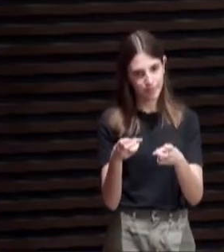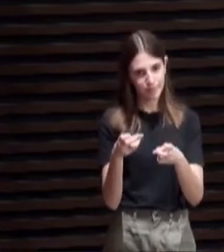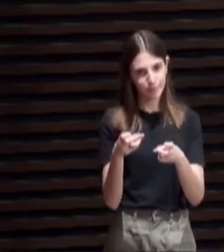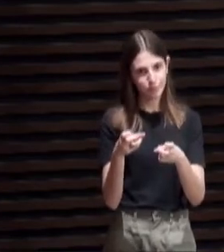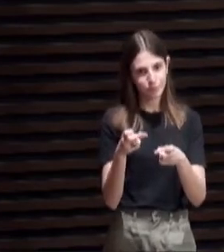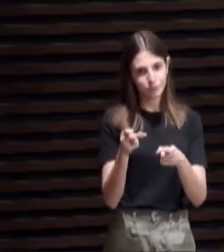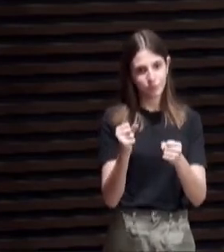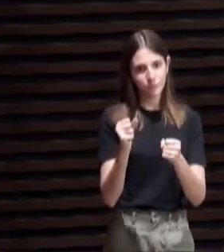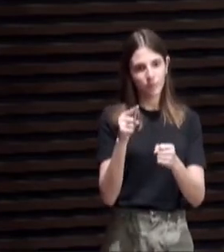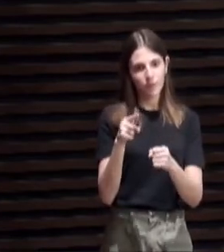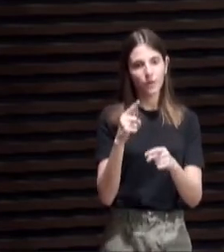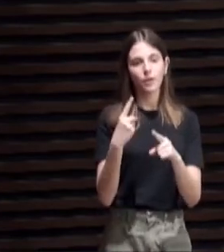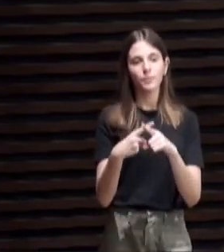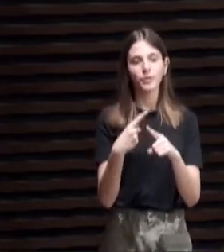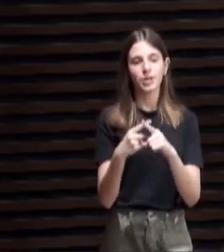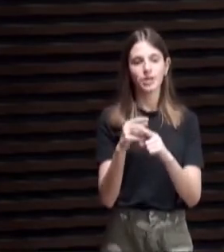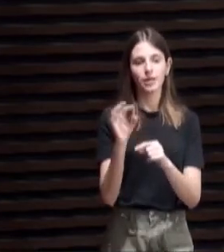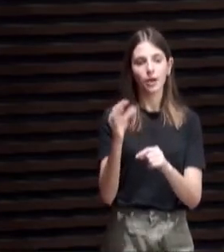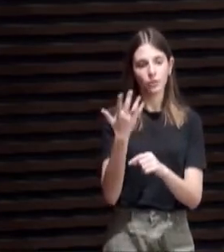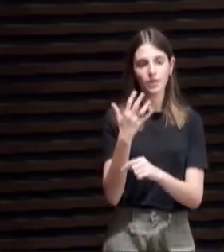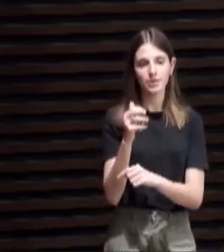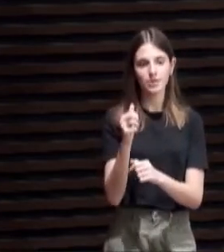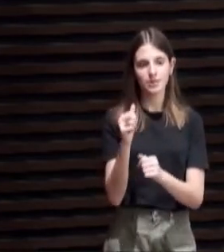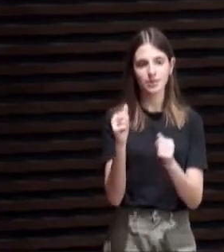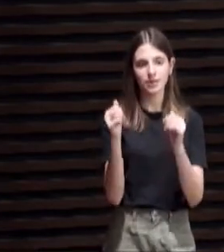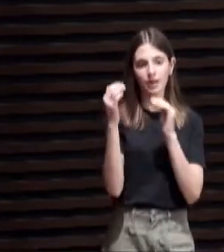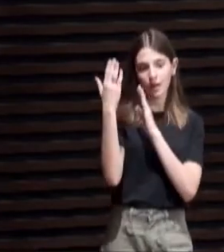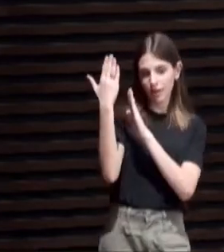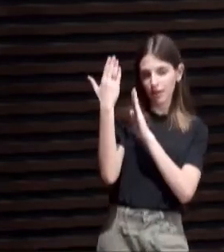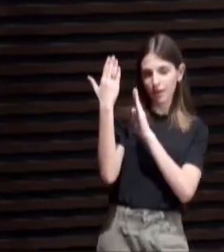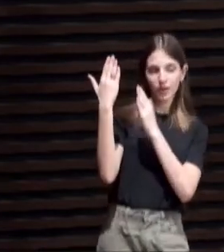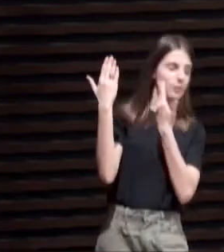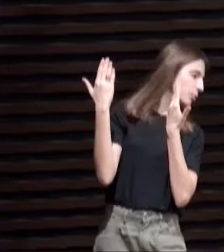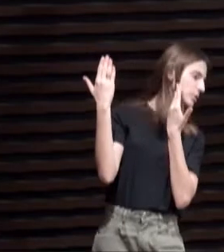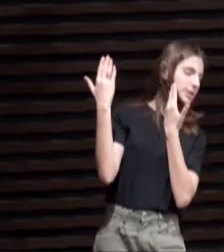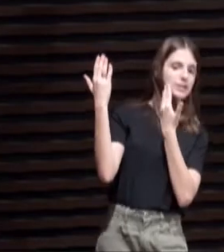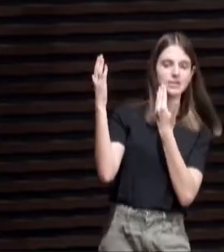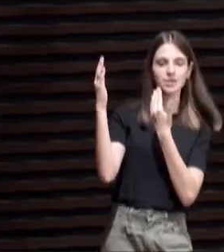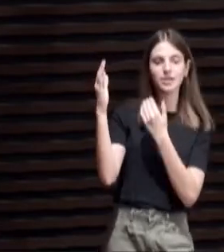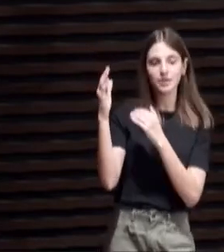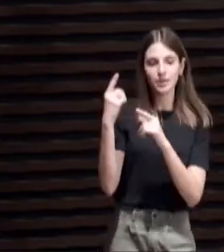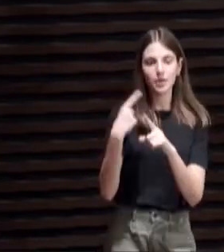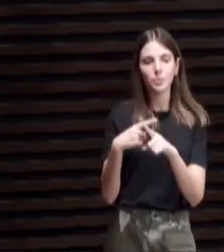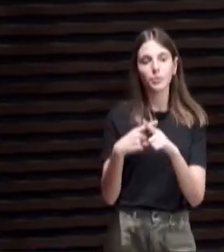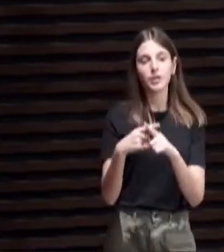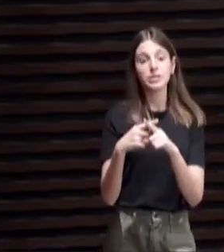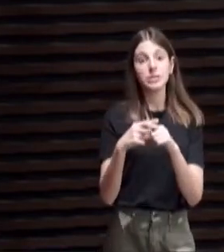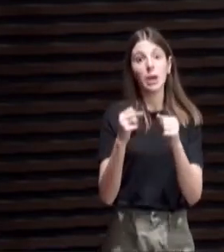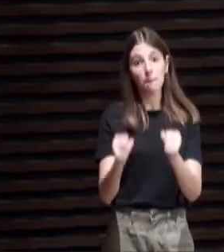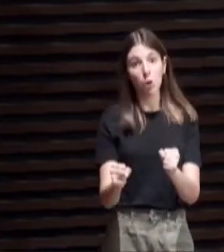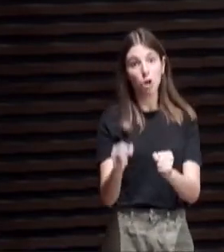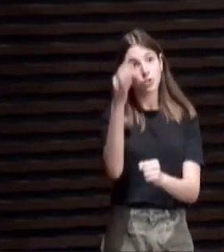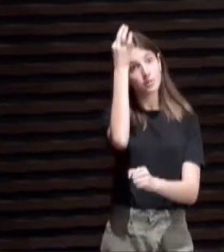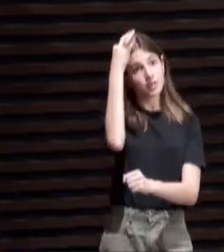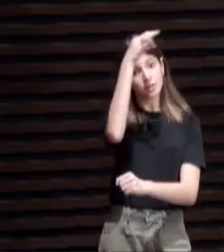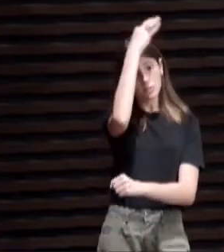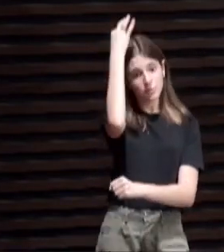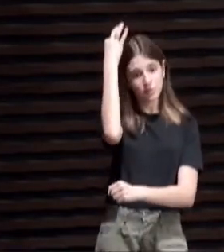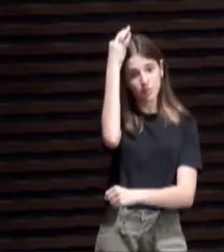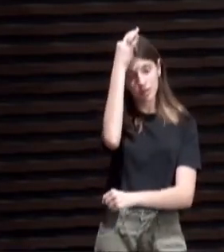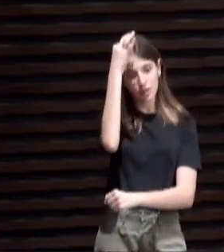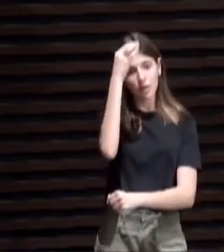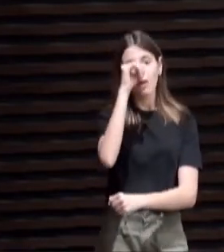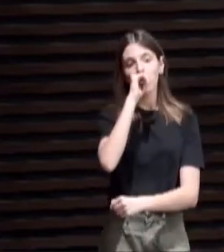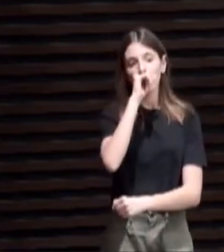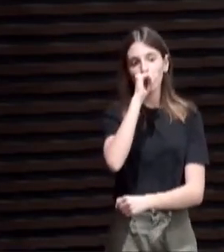experiência da apostasia na igreja é possível porque é possível o Espírito Santo atuar no meio de uma igreja, e ele está atuando em